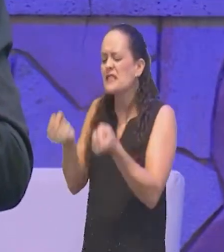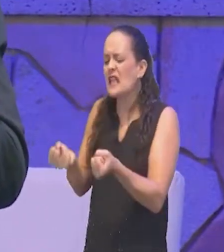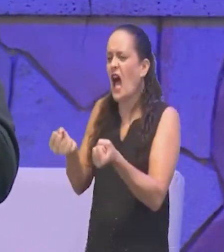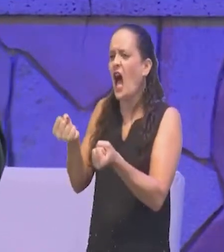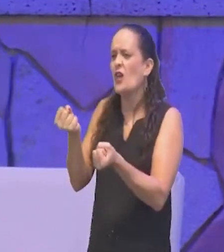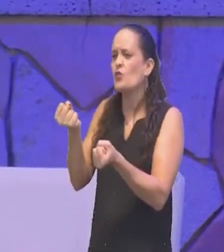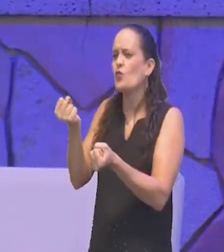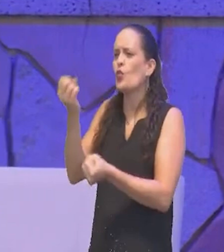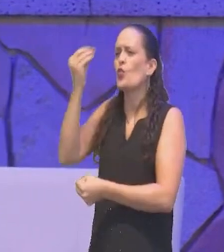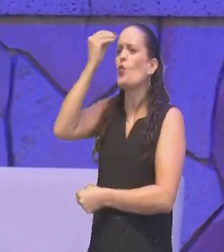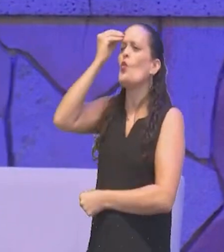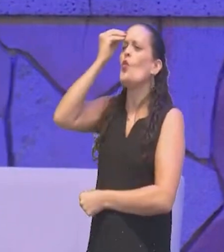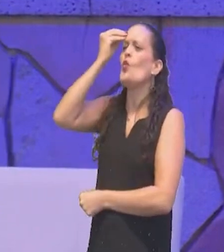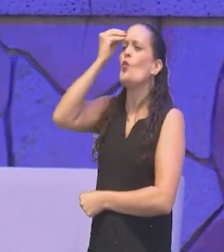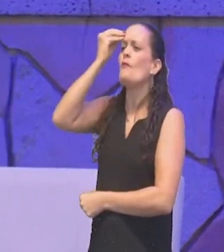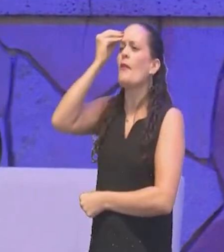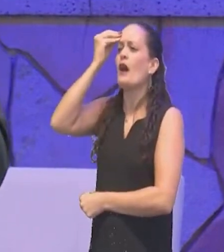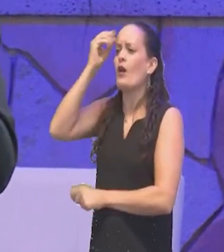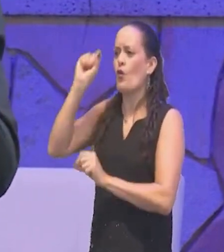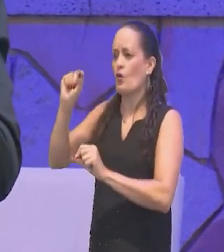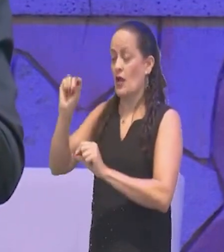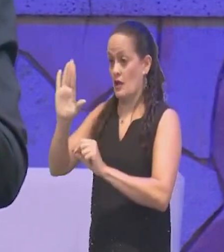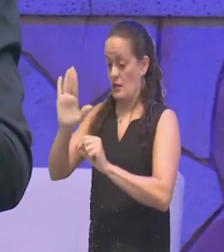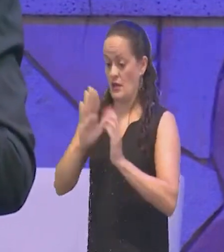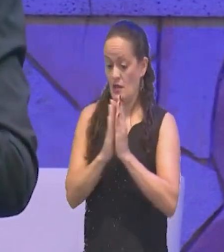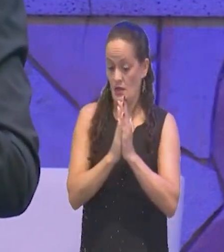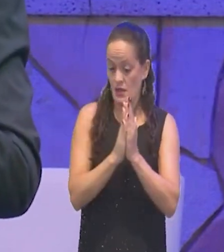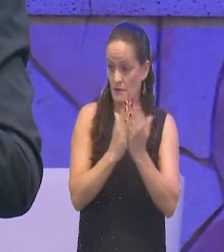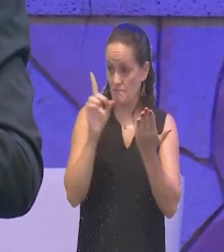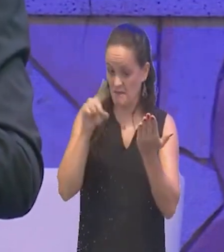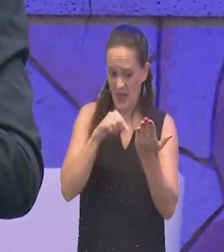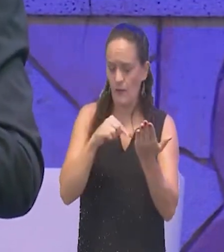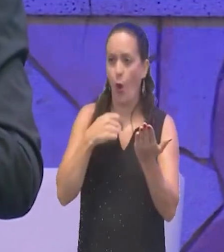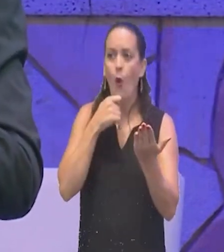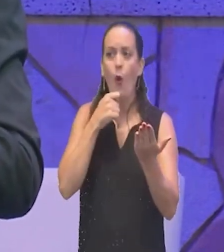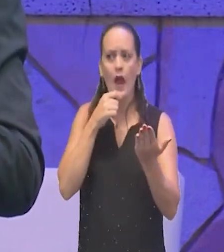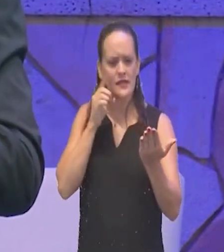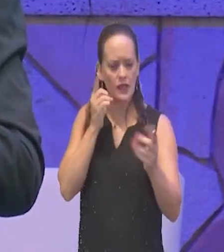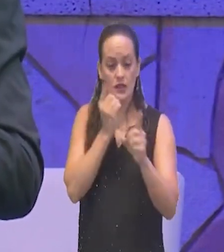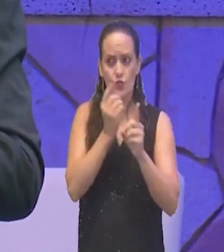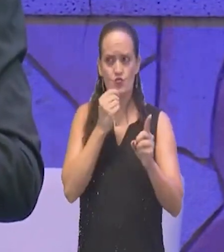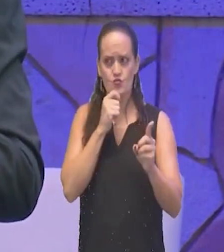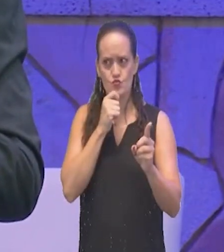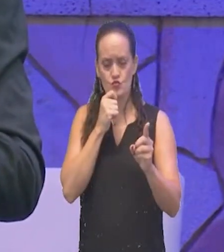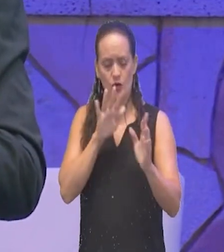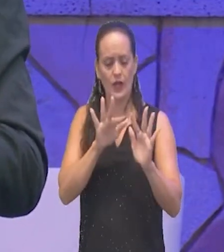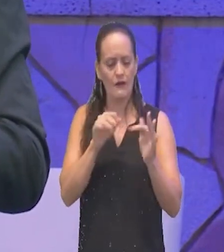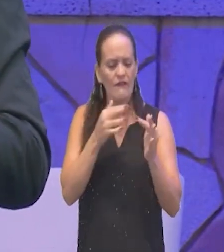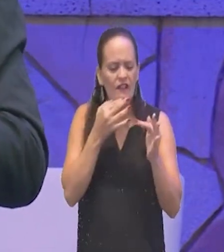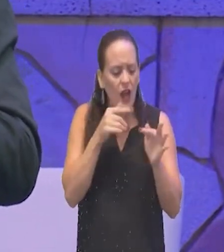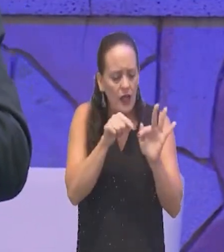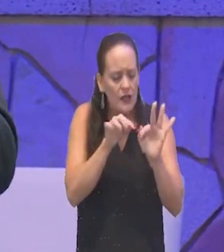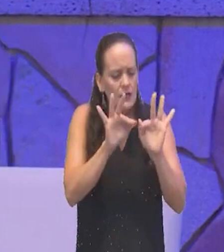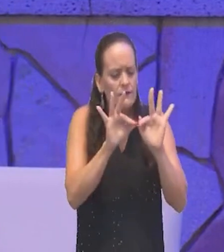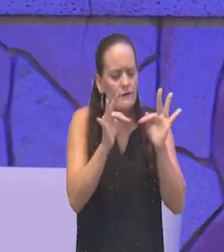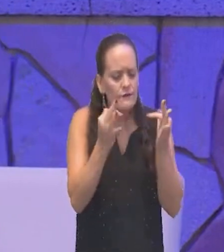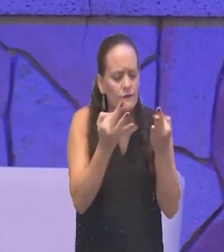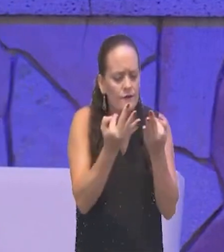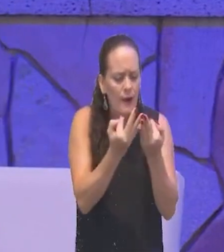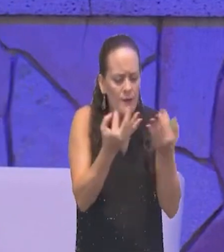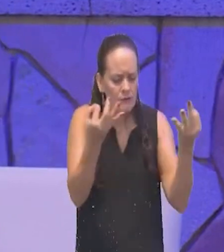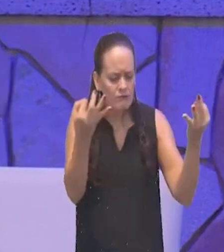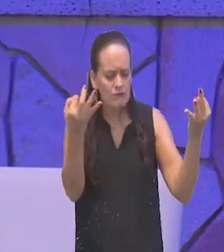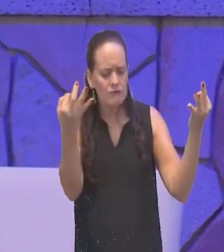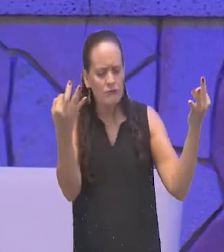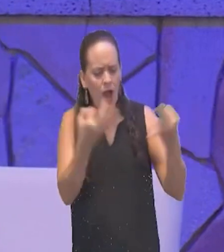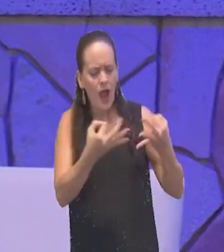não existe na Bíblia, não encontro na Bíblia, pelo menos eu não encontrei até hoje, uma família que pudesse ser para mim e para